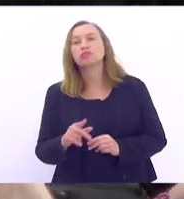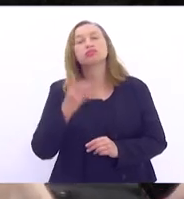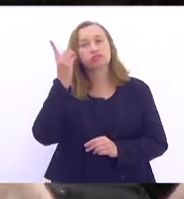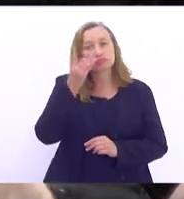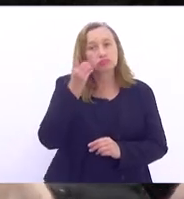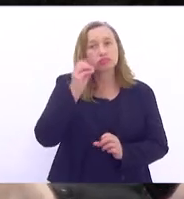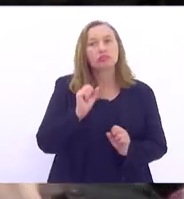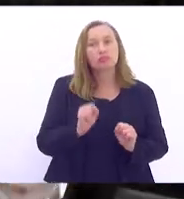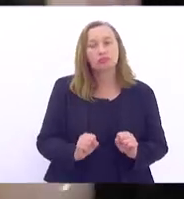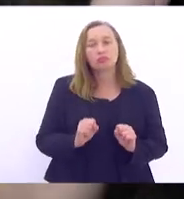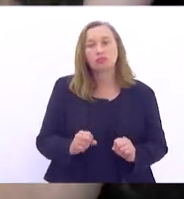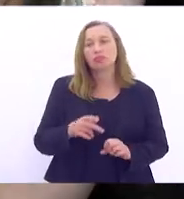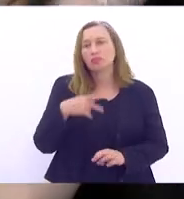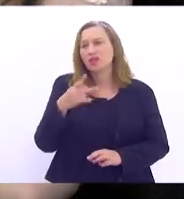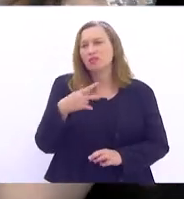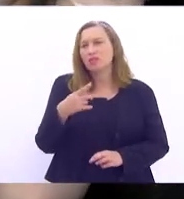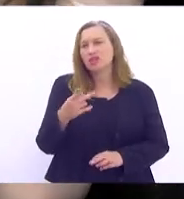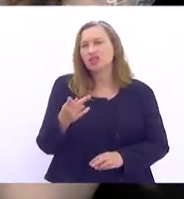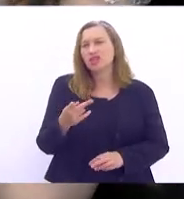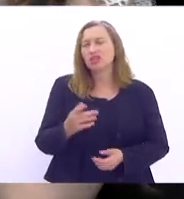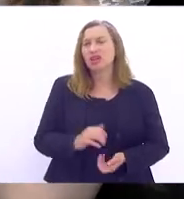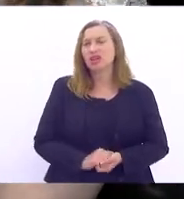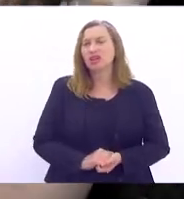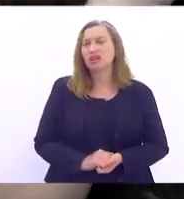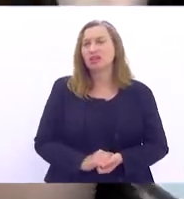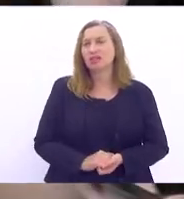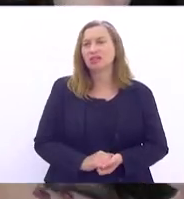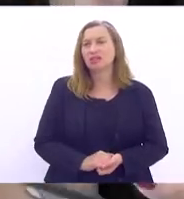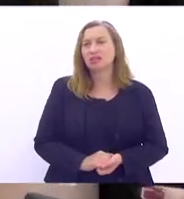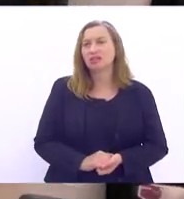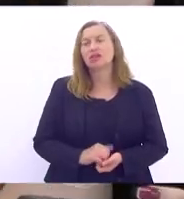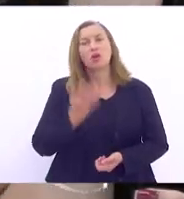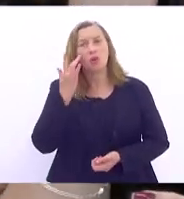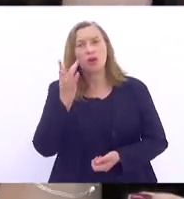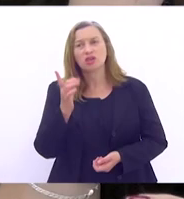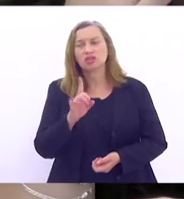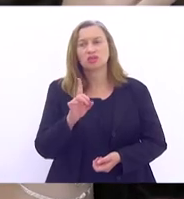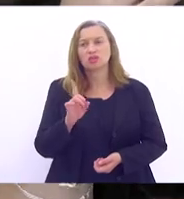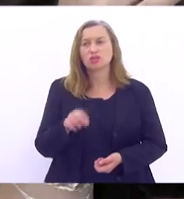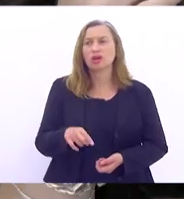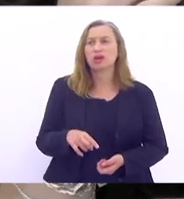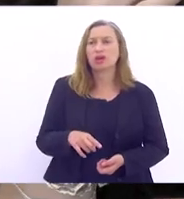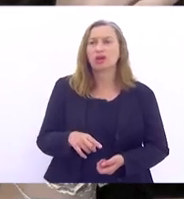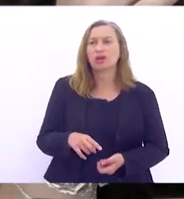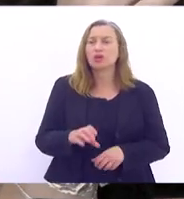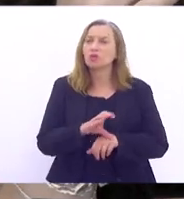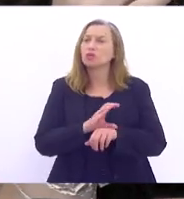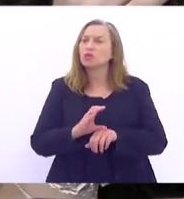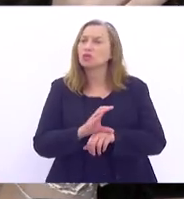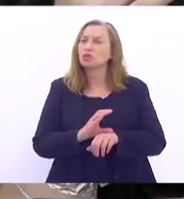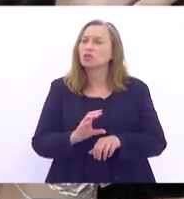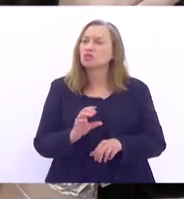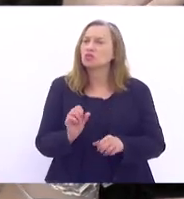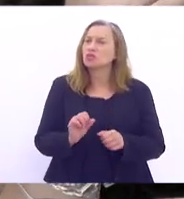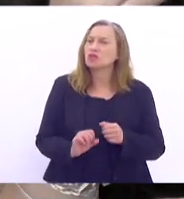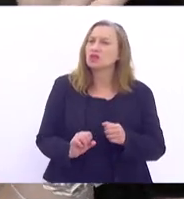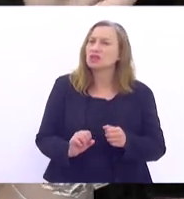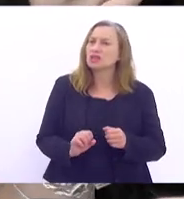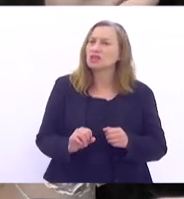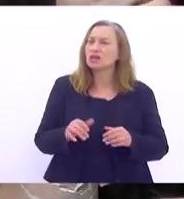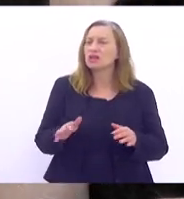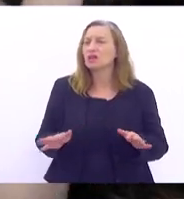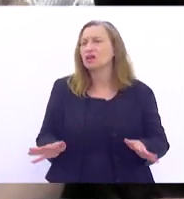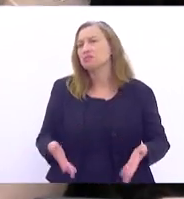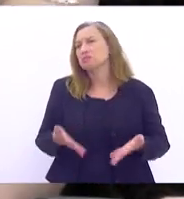podem se manifestar, enfim, mas eu acho que constitucional não é ela querer fazer da